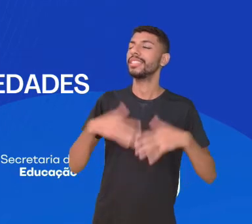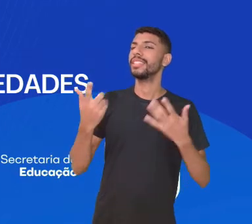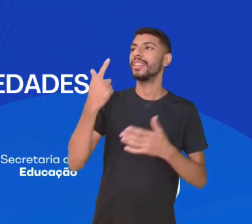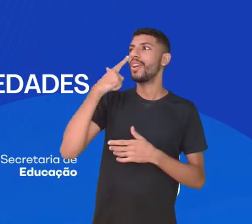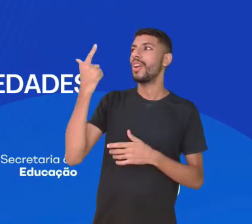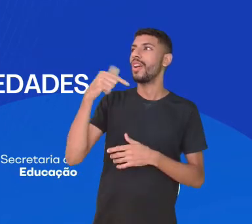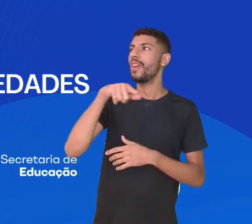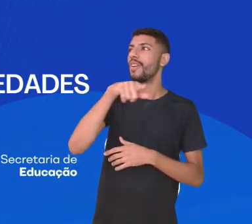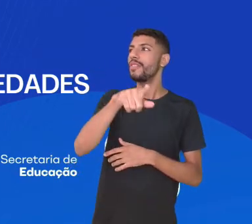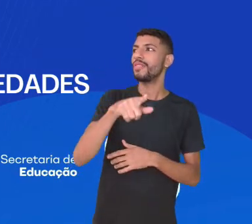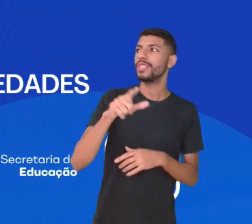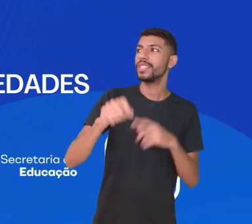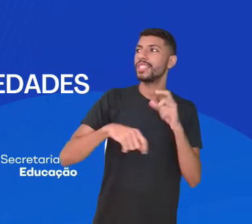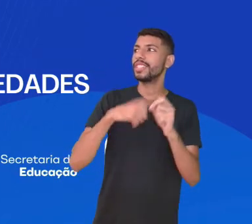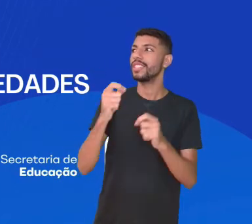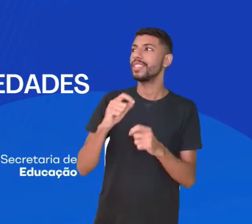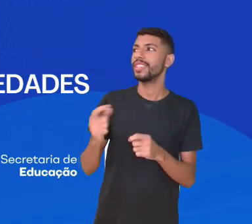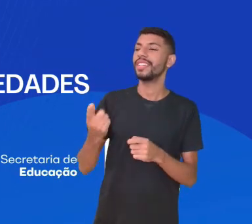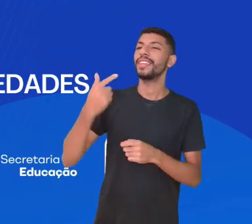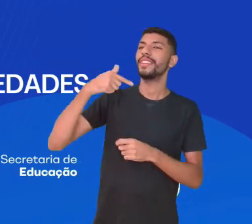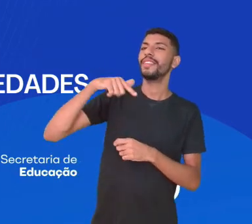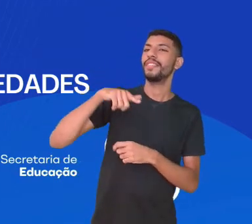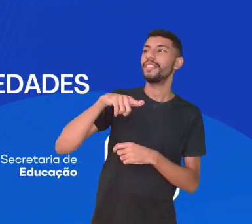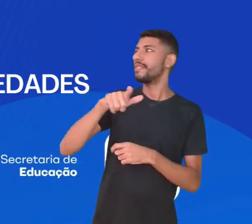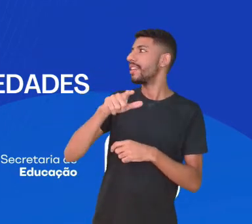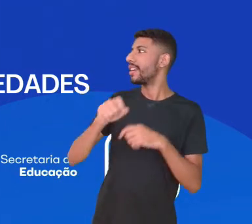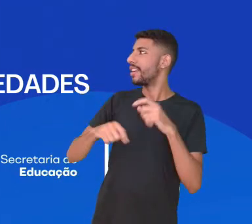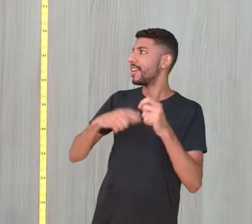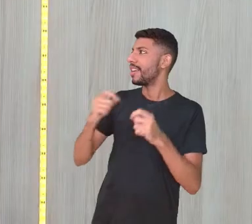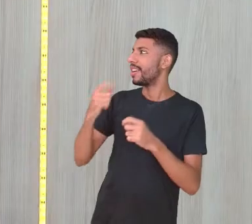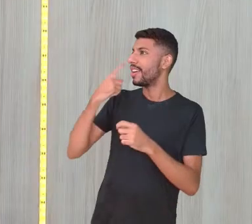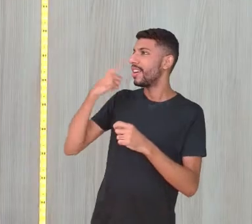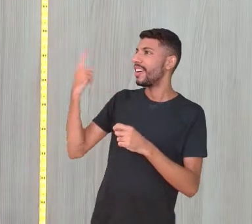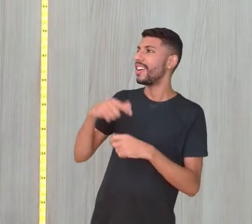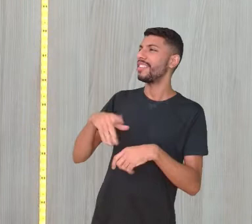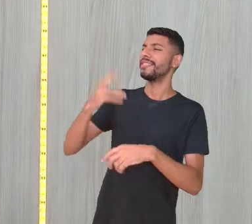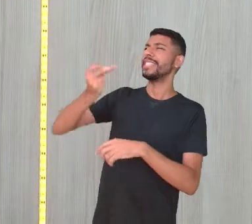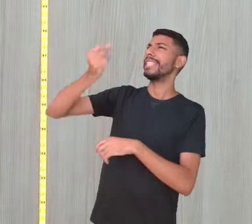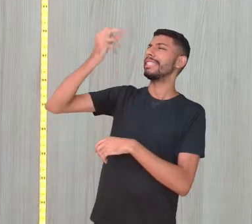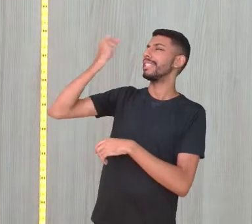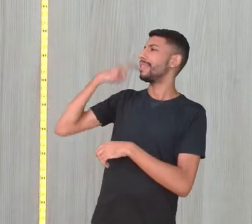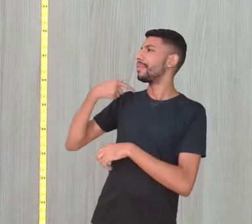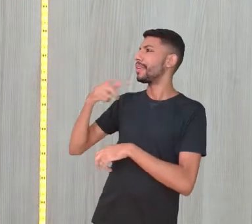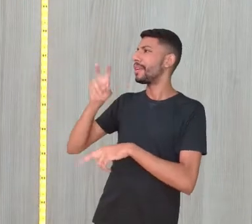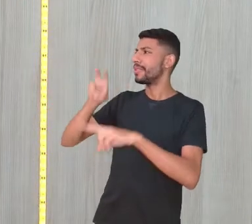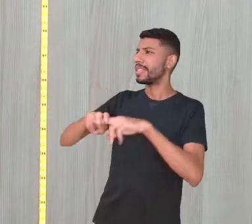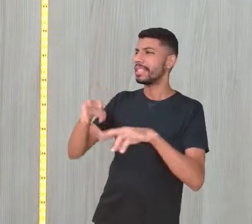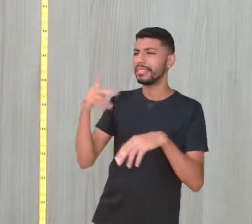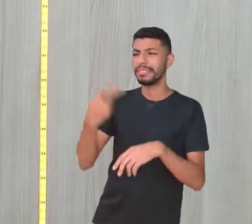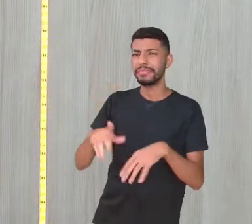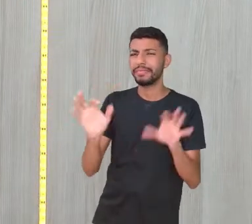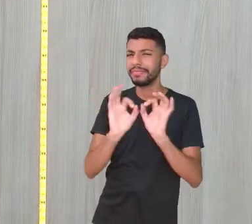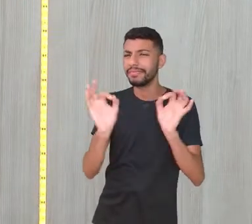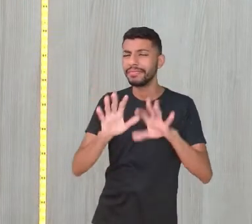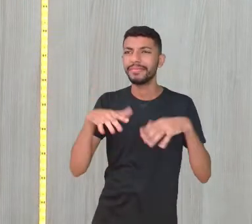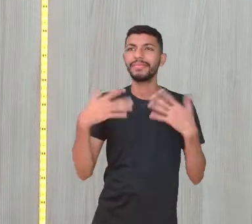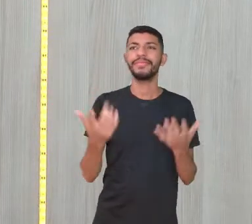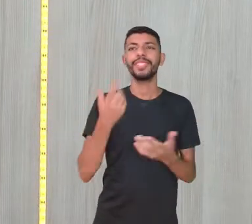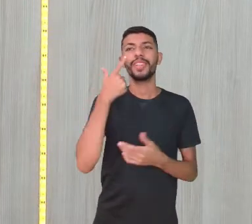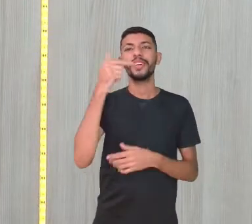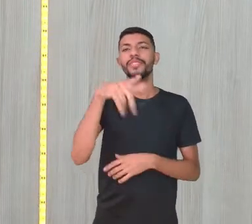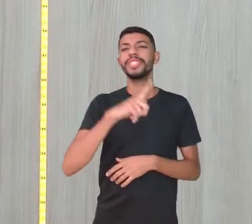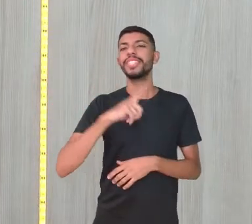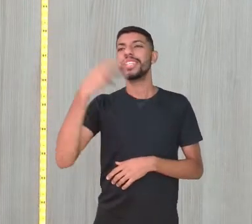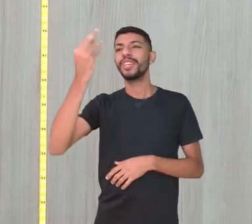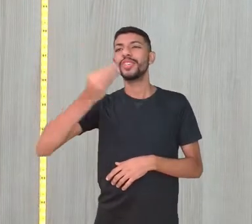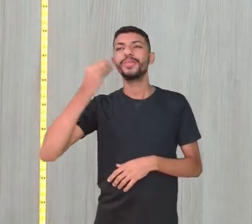você chega aí eu gosto, faz tempo que eu não sentava aqui, bicho. Ó, quando você vivencia